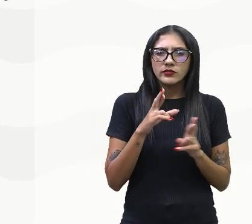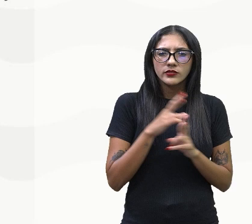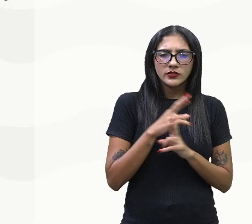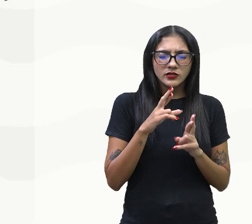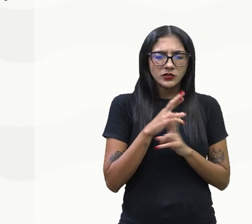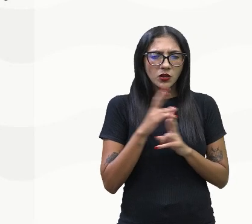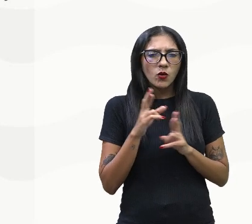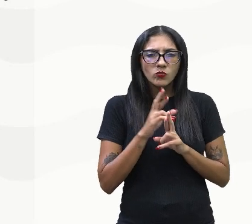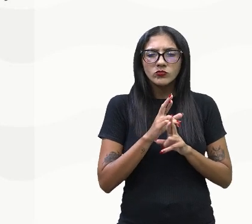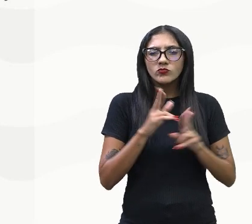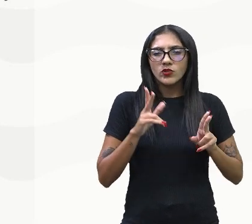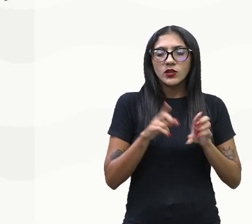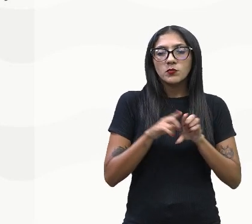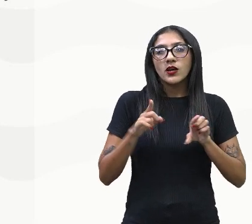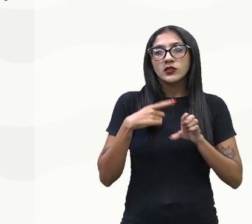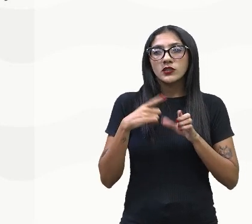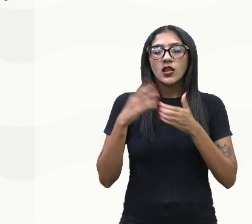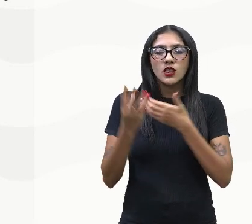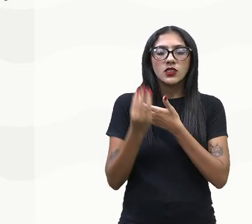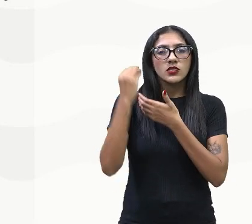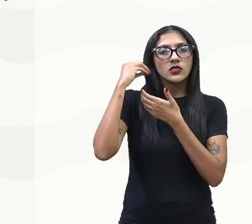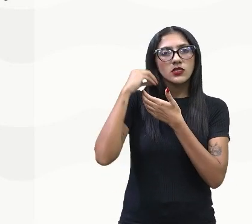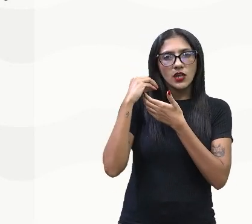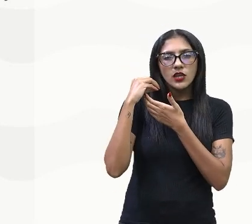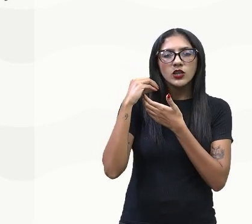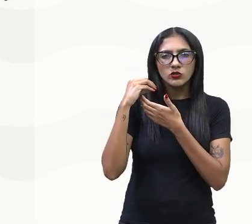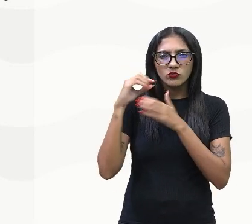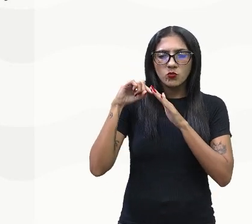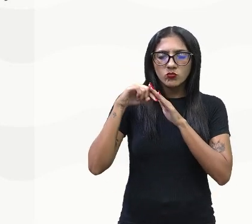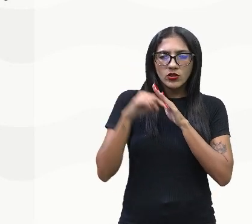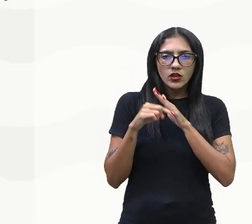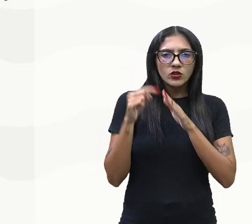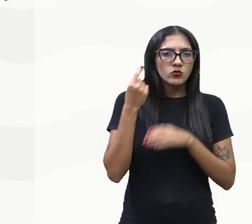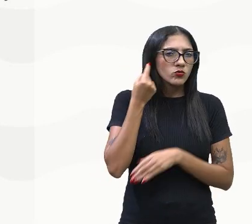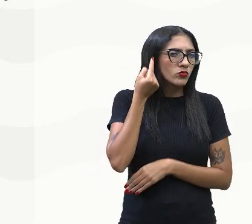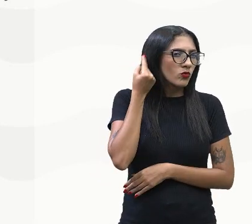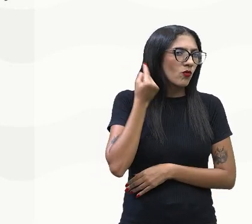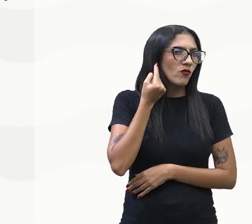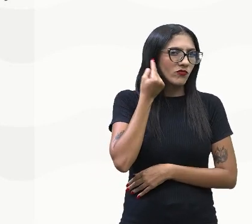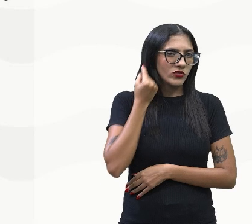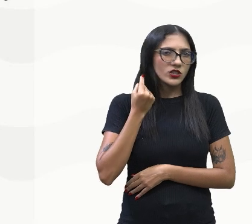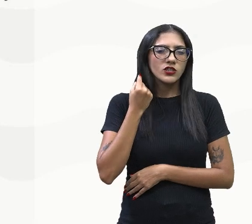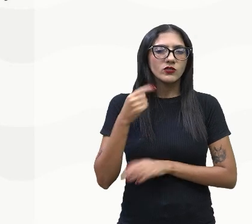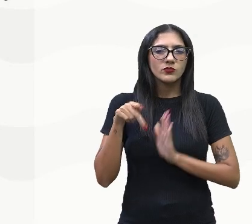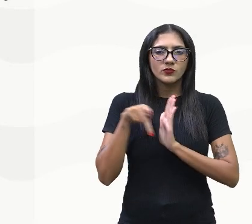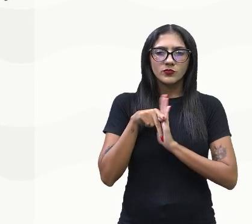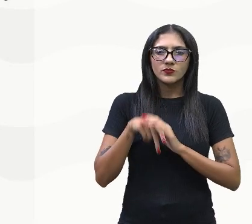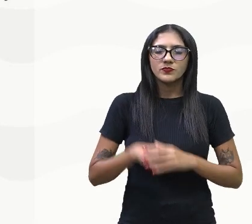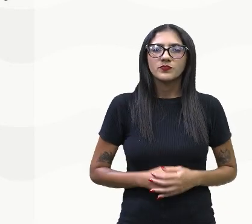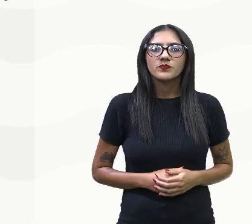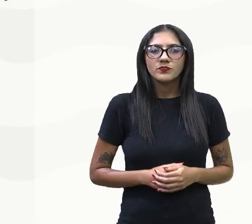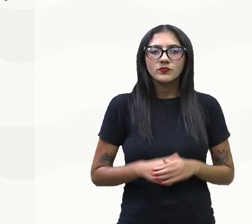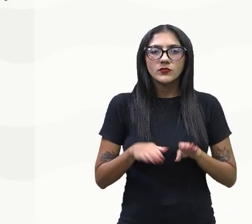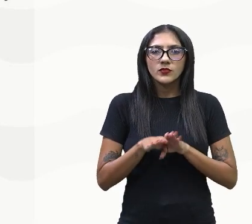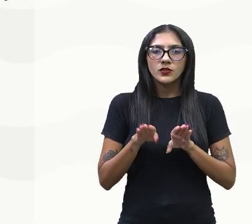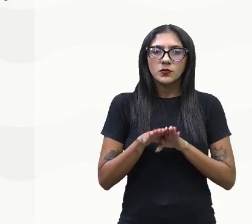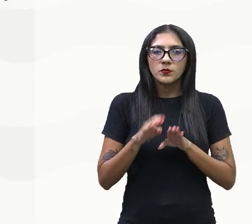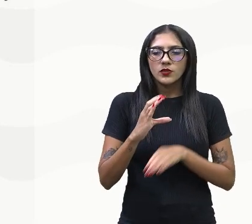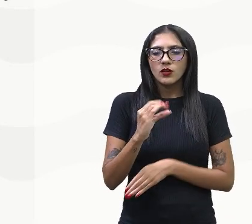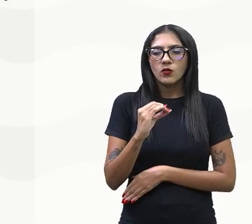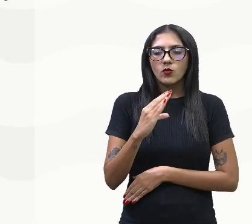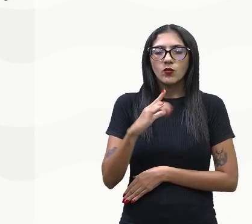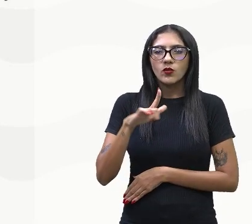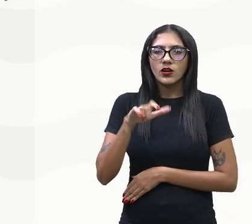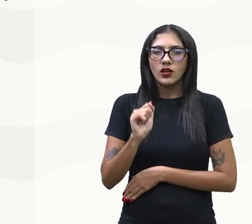aqui o labirinto é uma parte interna, bem interna aqui do ouvido, do nosso ouvido, né? E a cóclea, ela